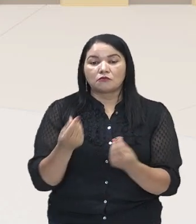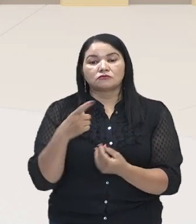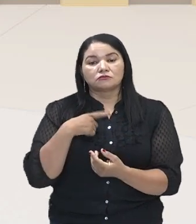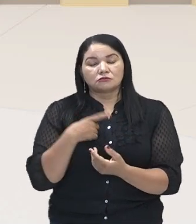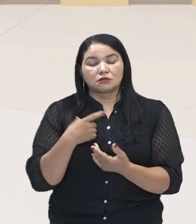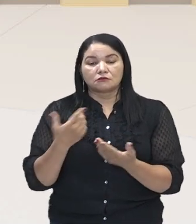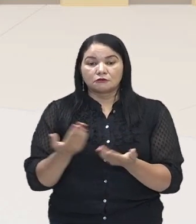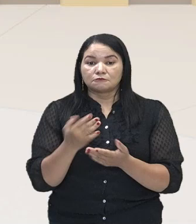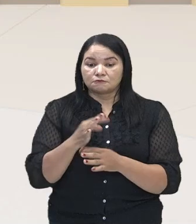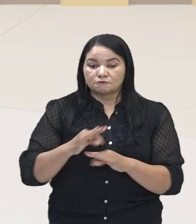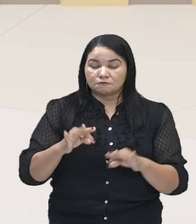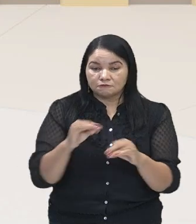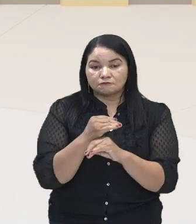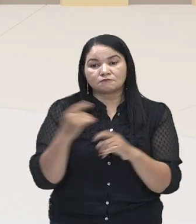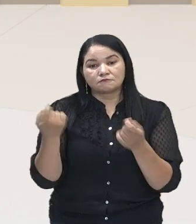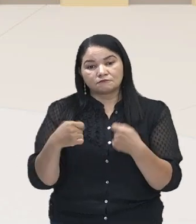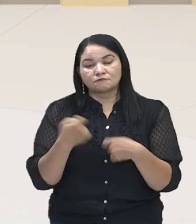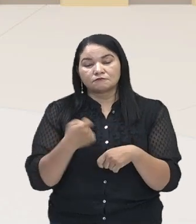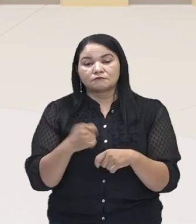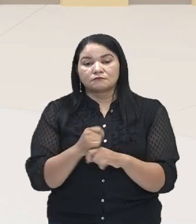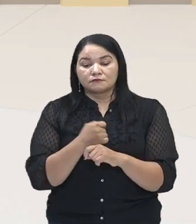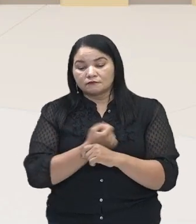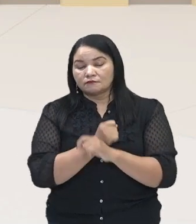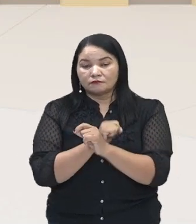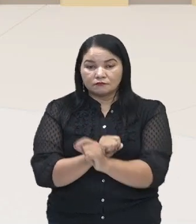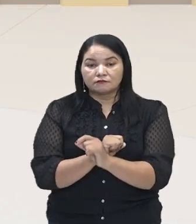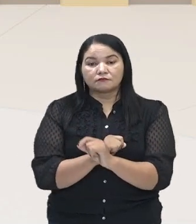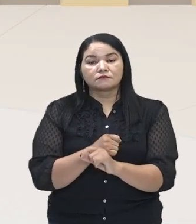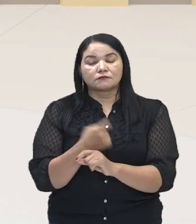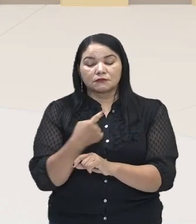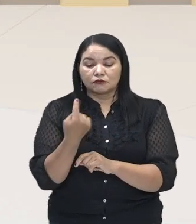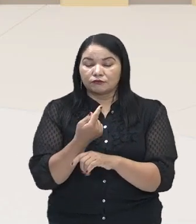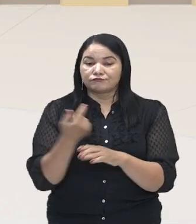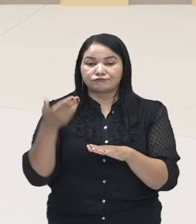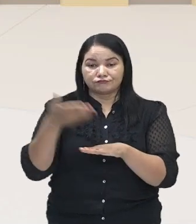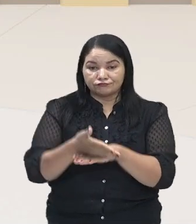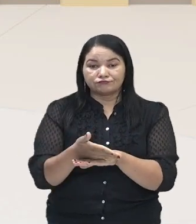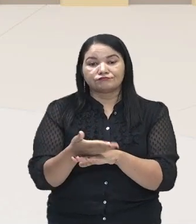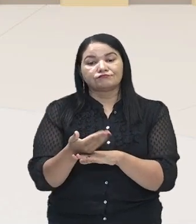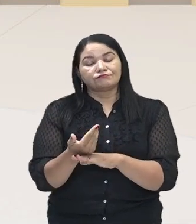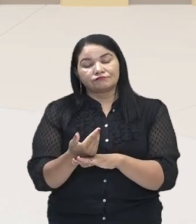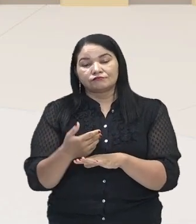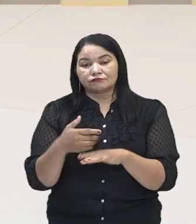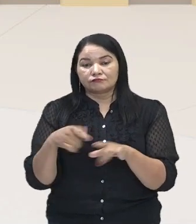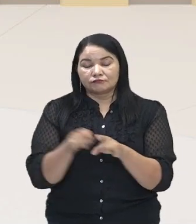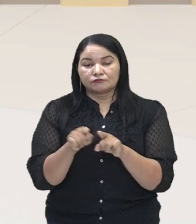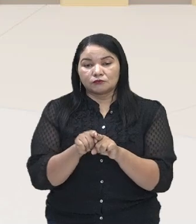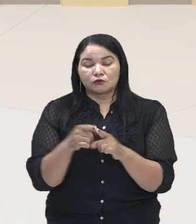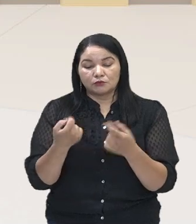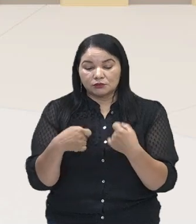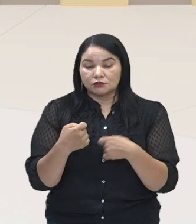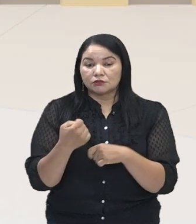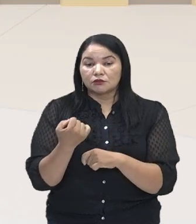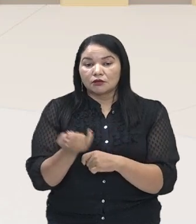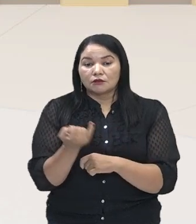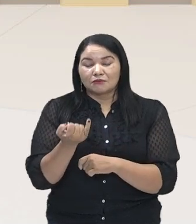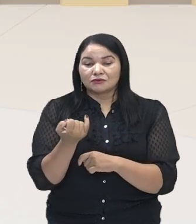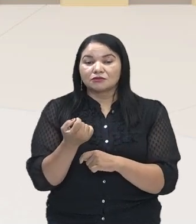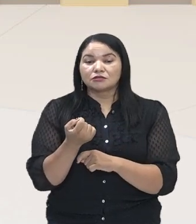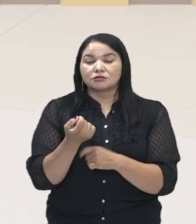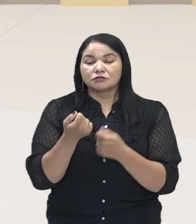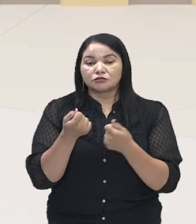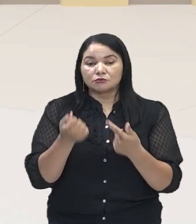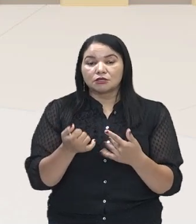novamente, todos nós fazemos parte disso. Estamos nesse meio, então é importante dizer que uma guerra